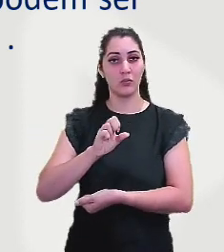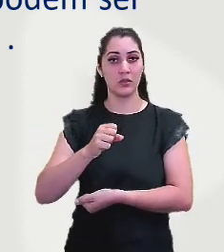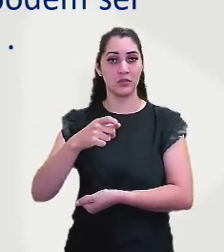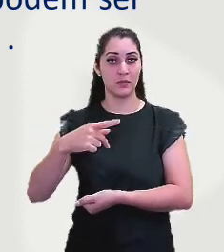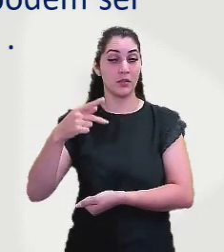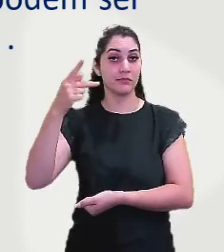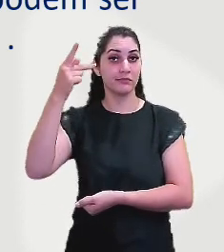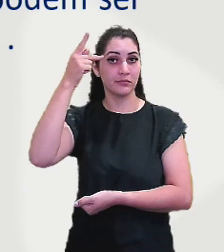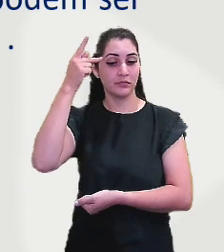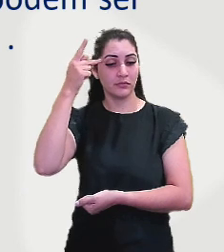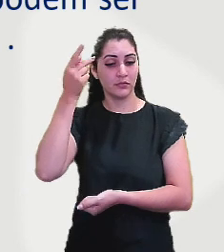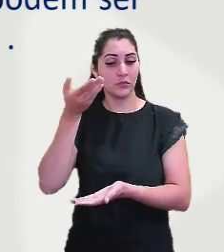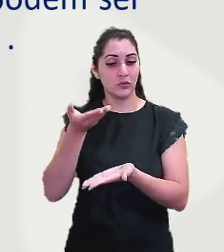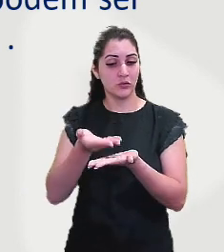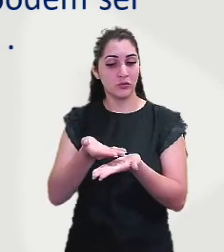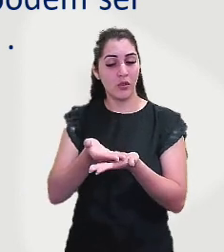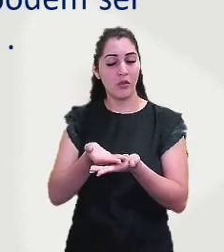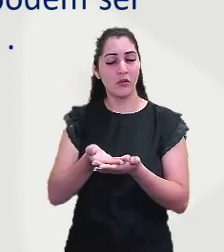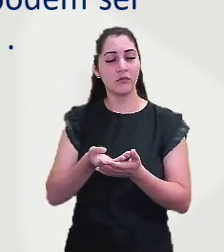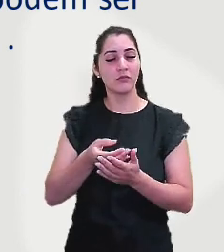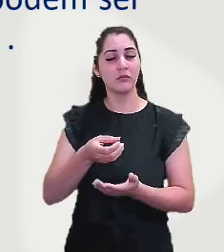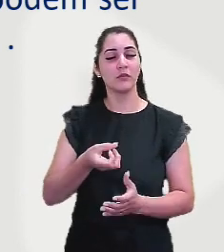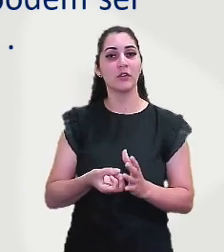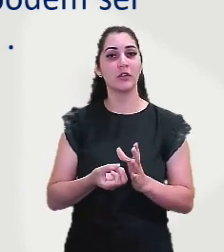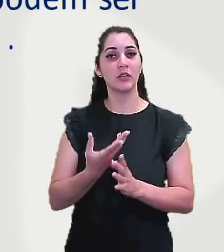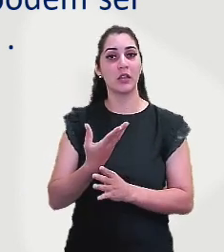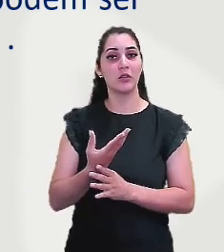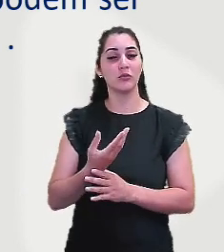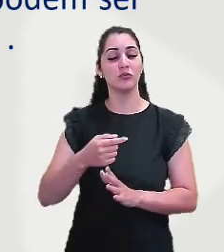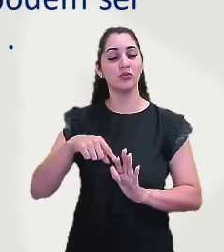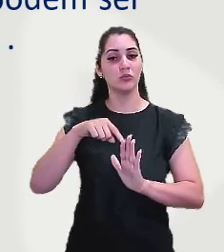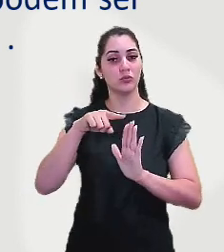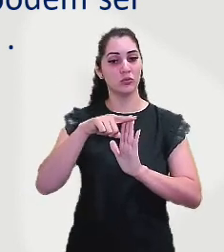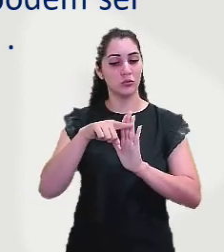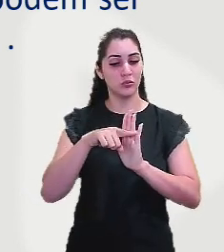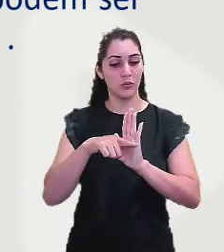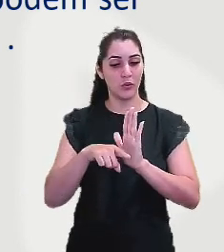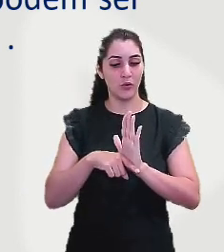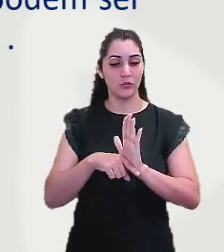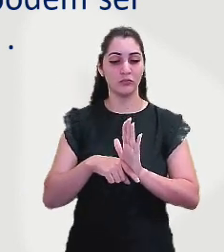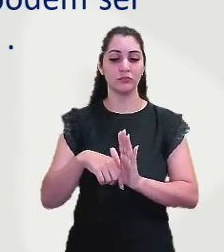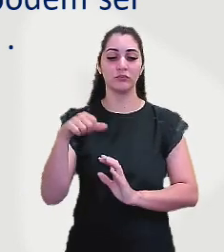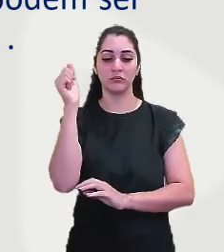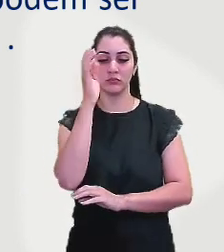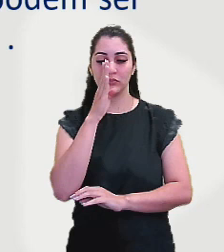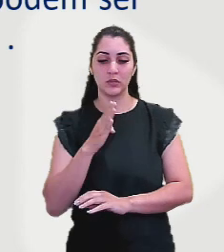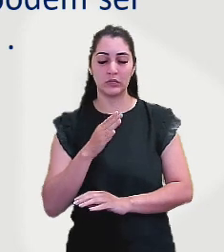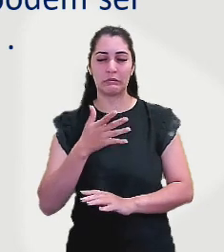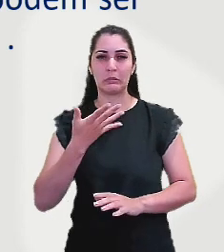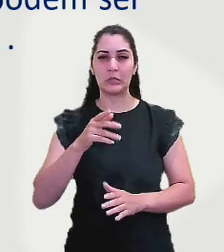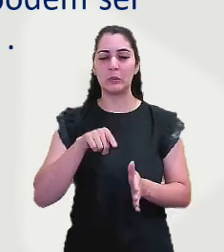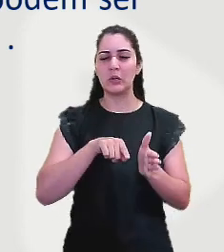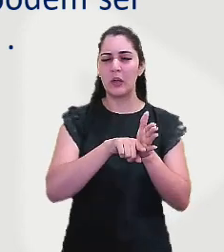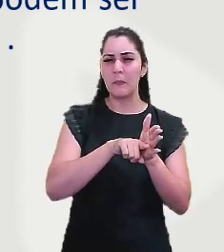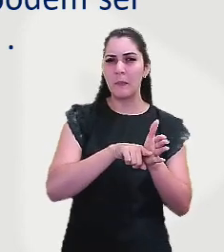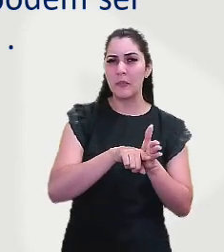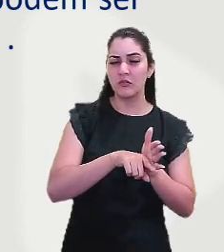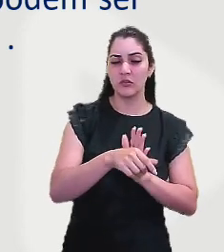seu estudo fundamenta-se em grande projeto Radar Brasil, que é um levantamento feito entre os anos de